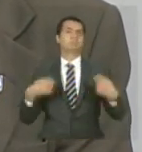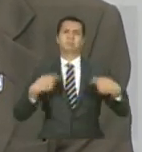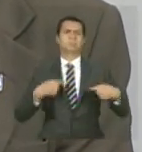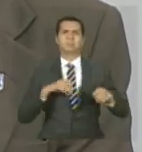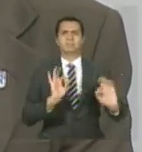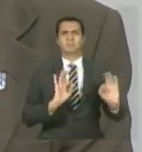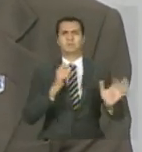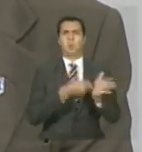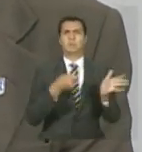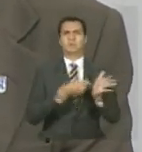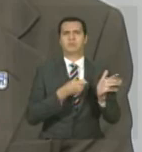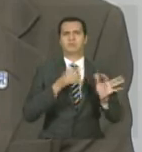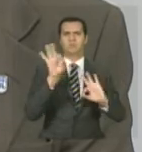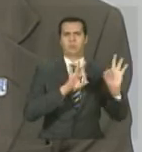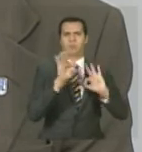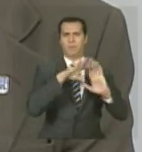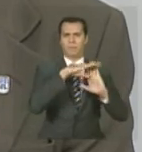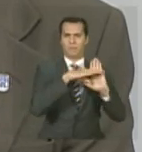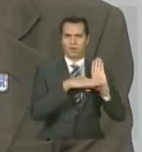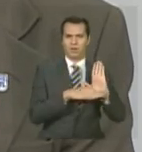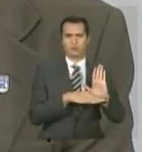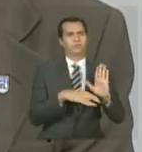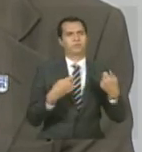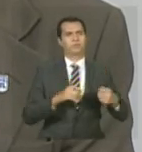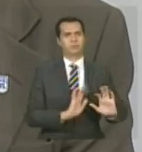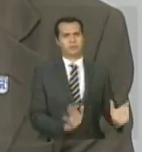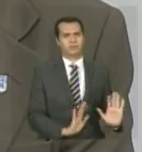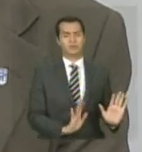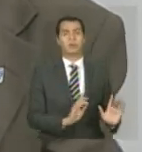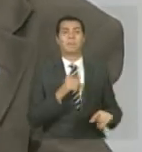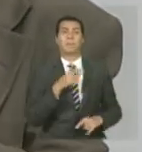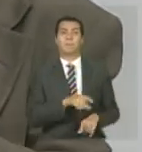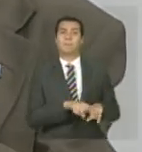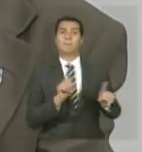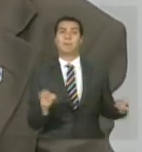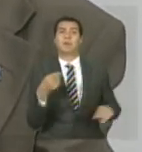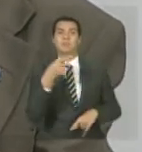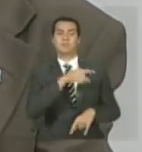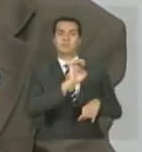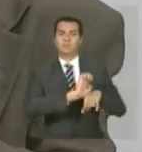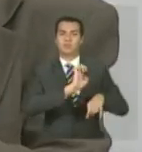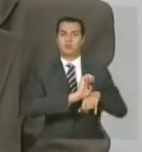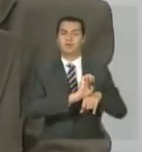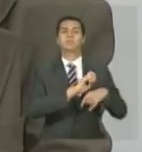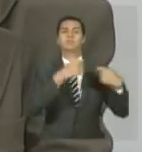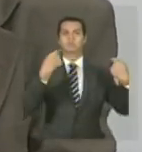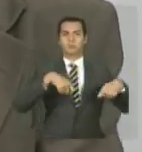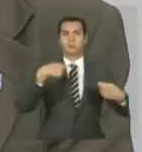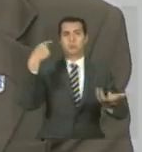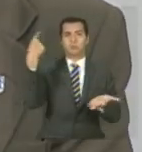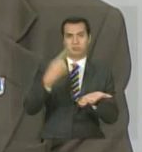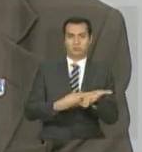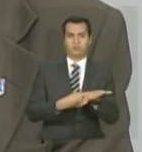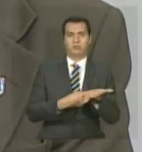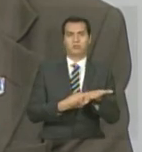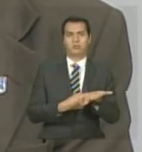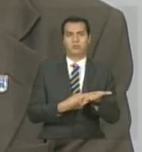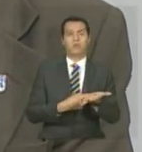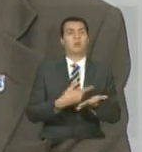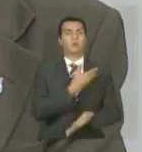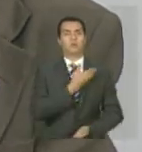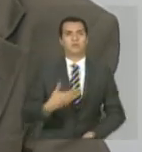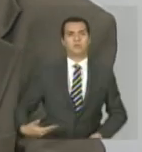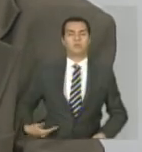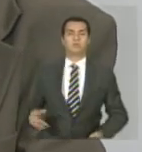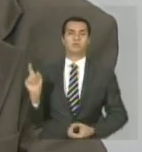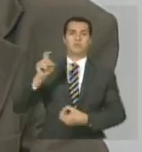essa obrigatoriedade. Entretanto, os estados têm que assumir um compromisso através dos seus governadores, ao fazer adesão, de